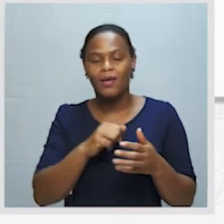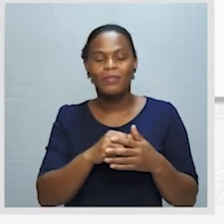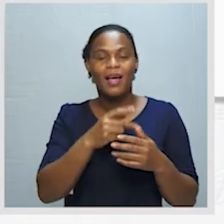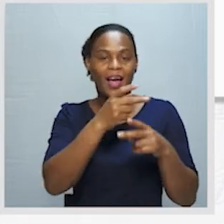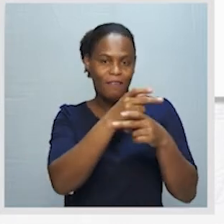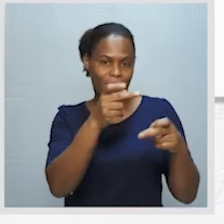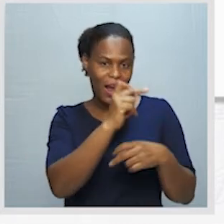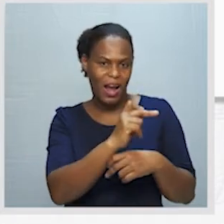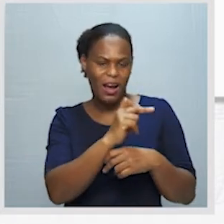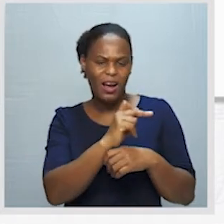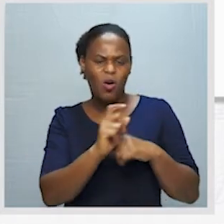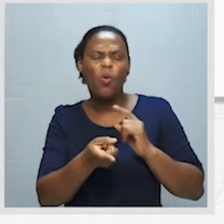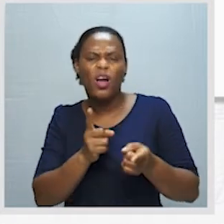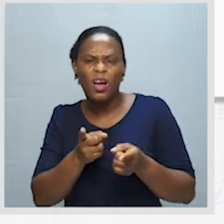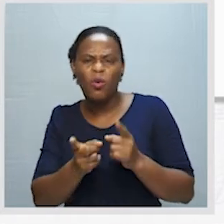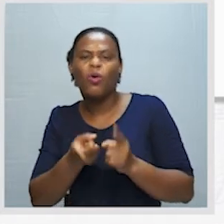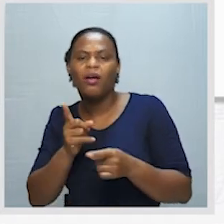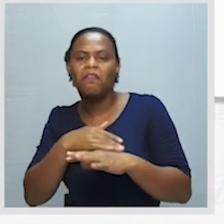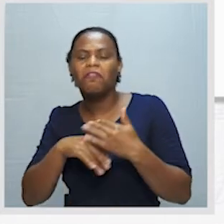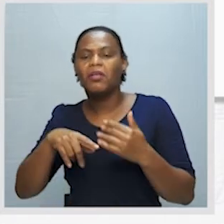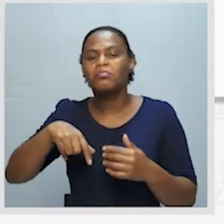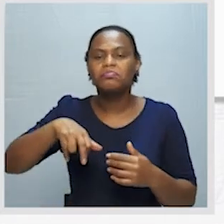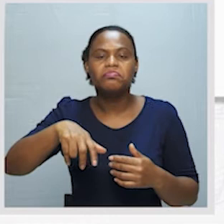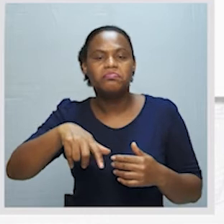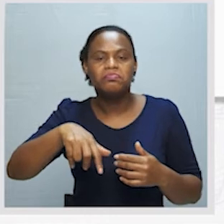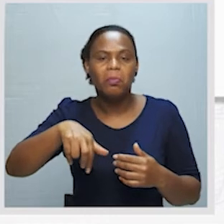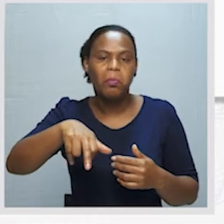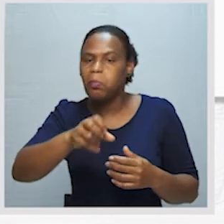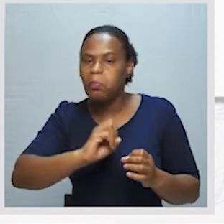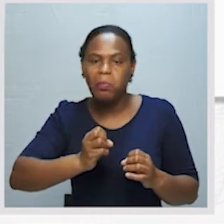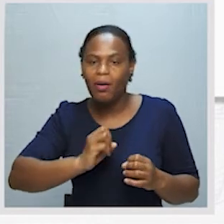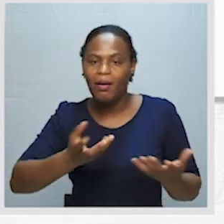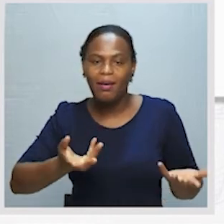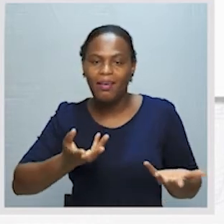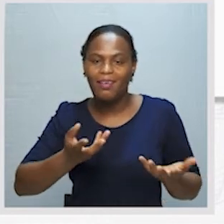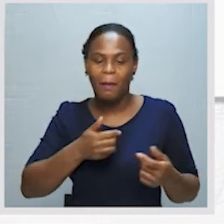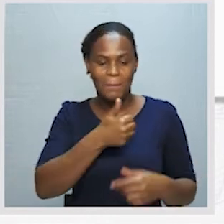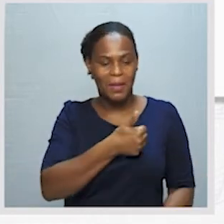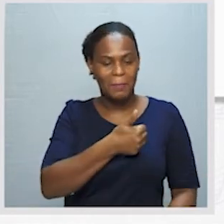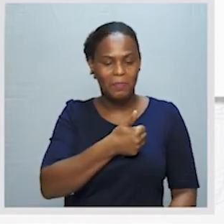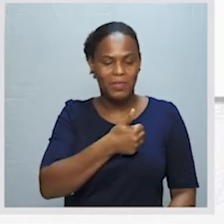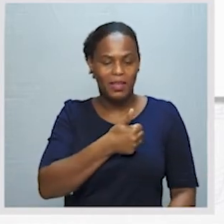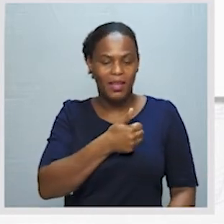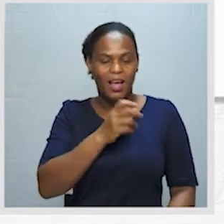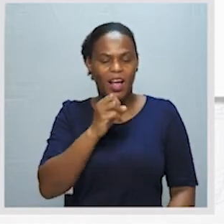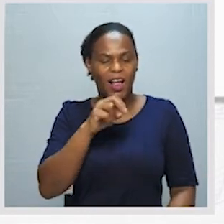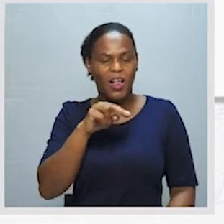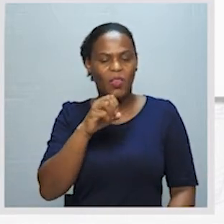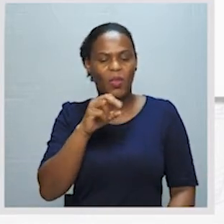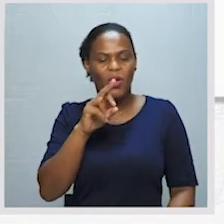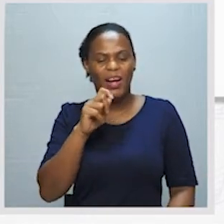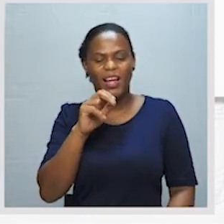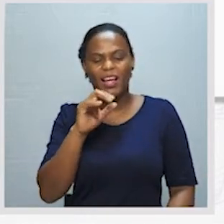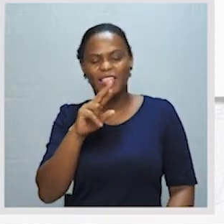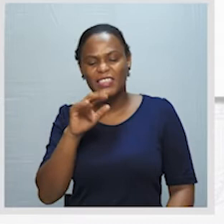Temos a frase A. O que é feito para andar e não anda. A B,